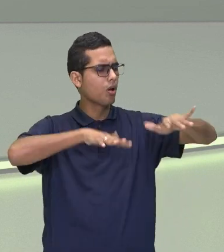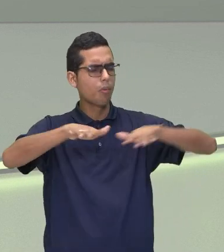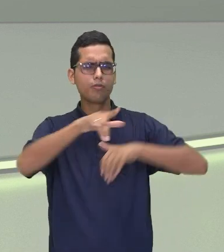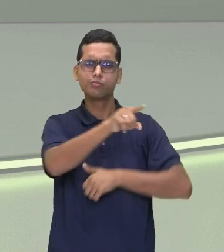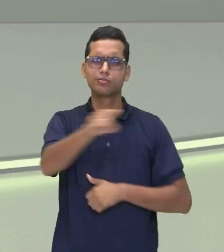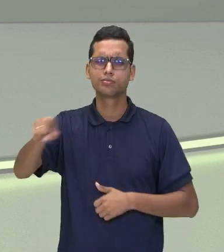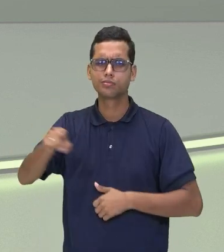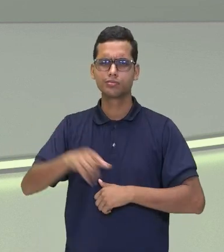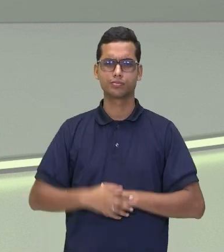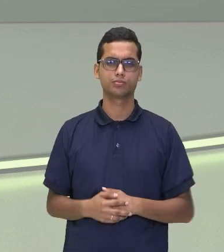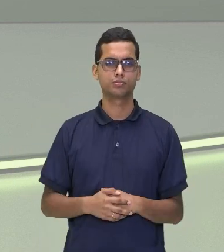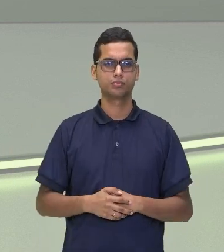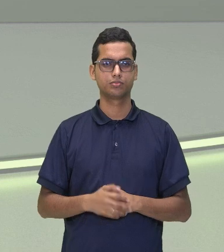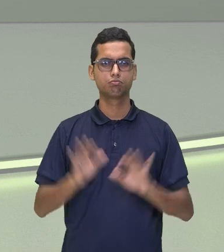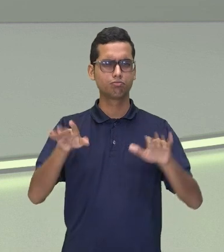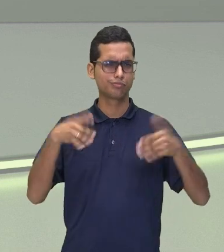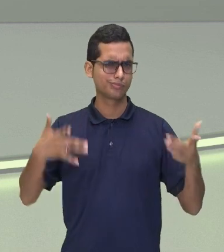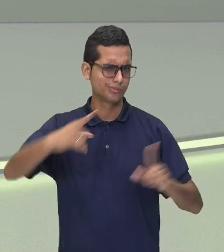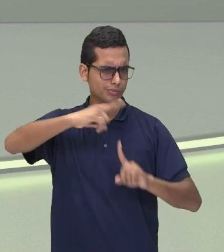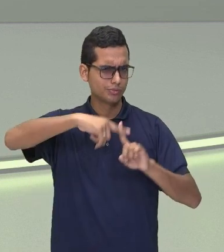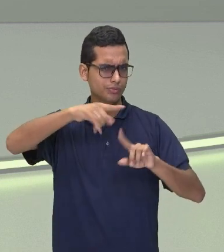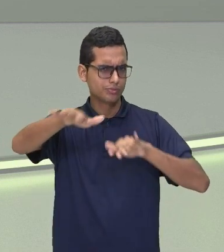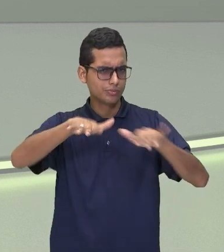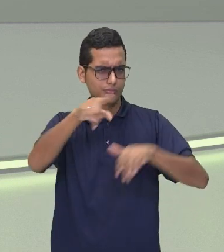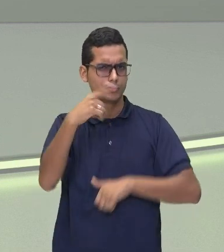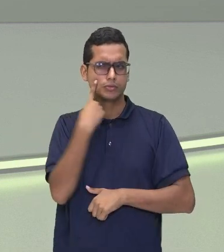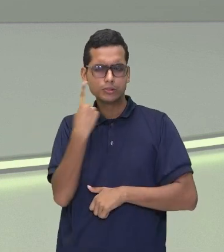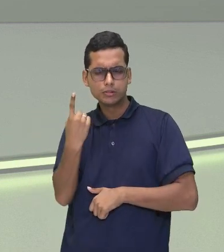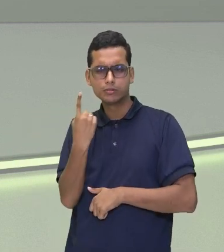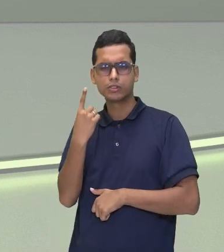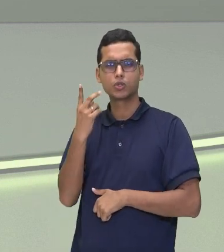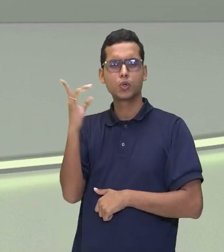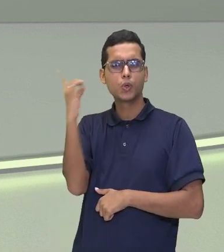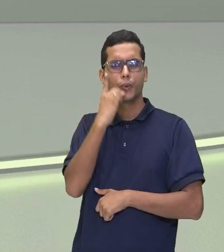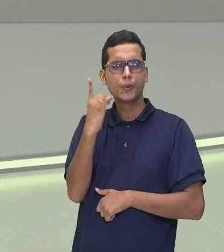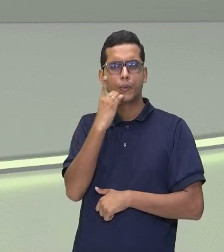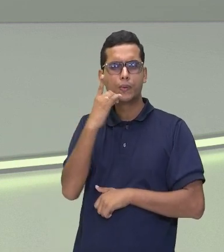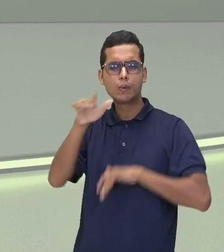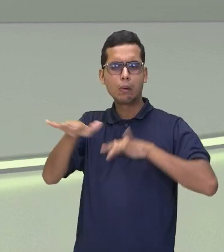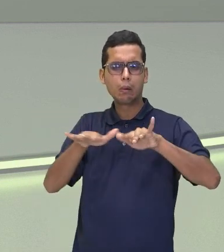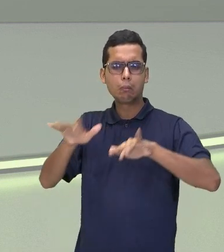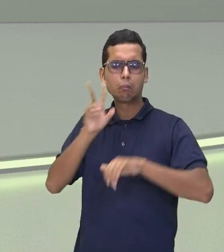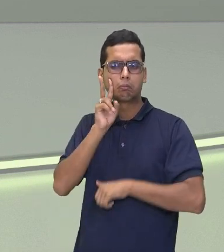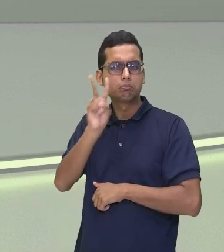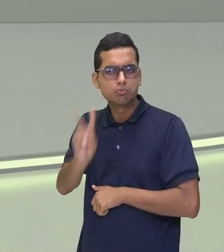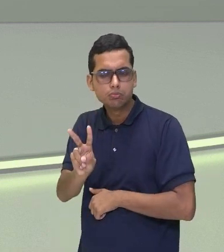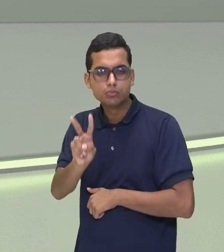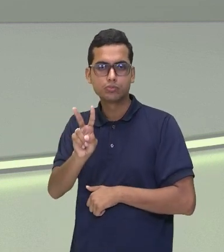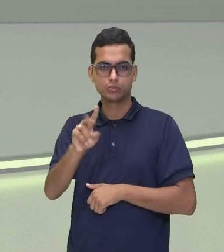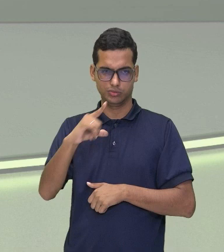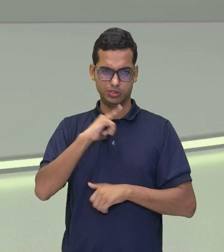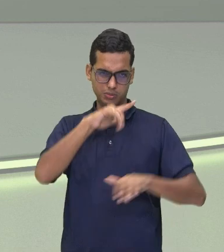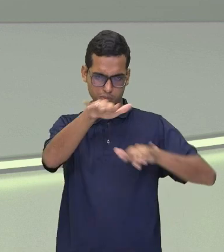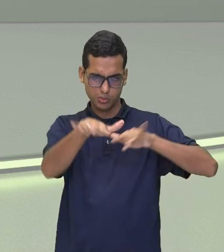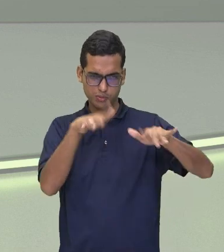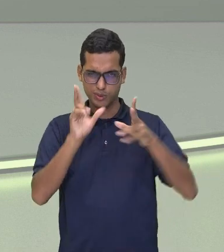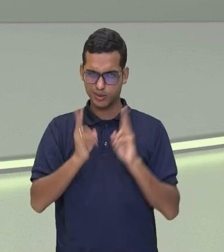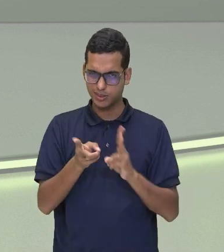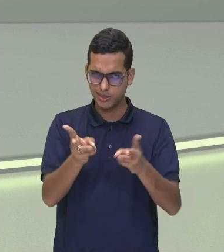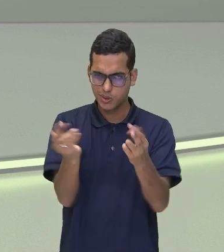vocês? Que tipo de movimento vocês veem todos os dias? Existe um movimento que é sempre igual?